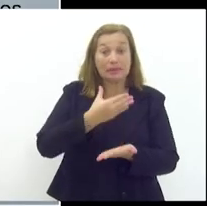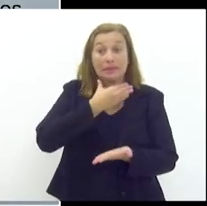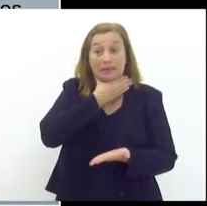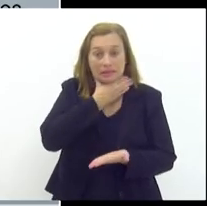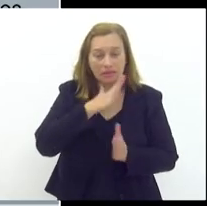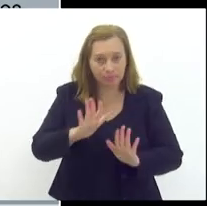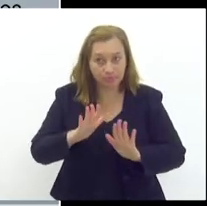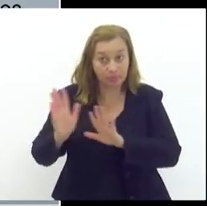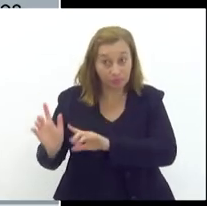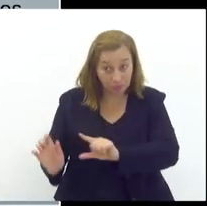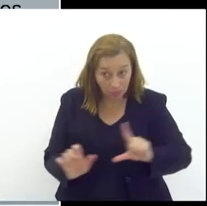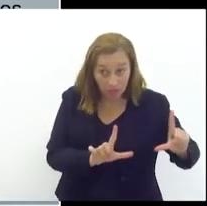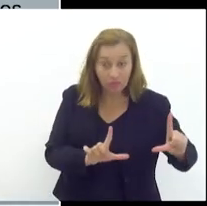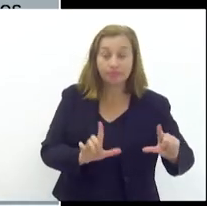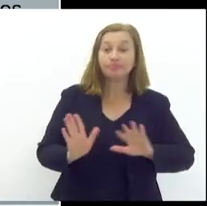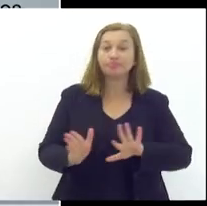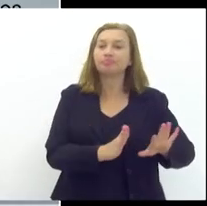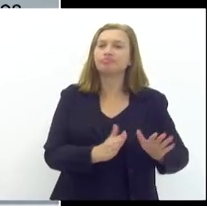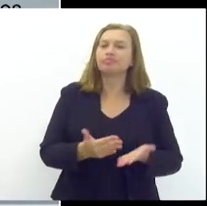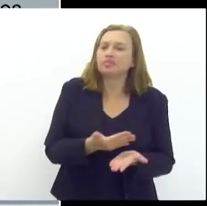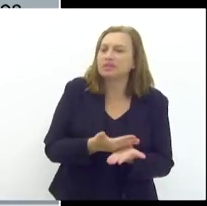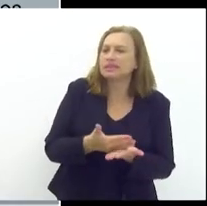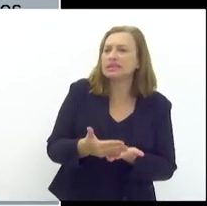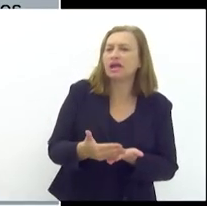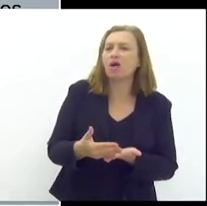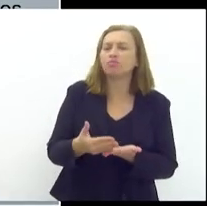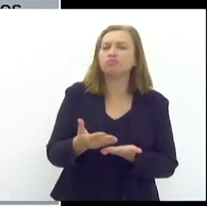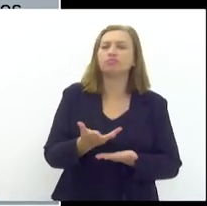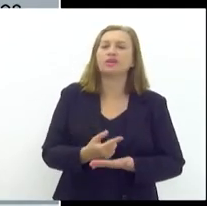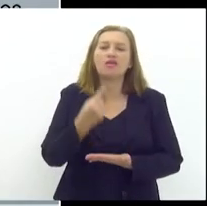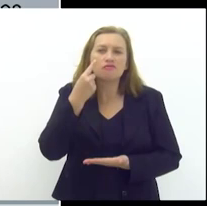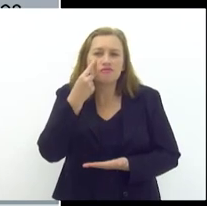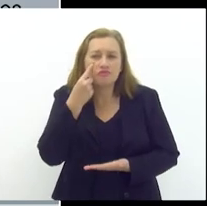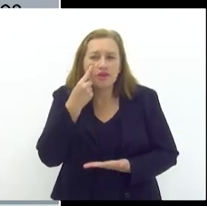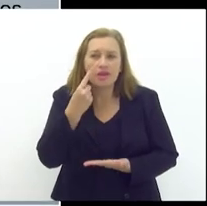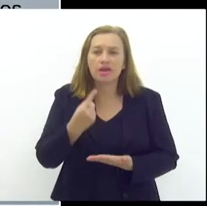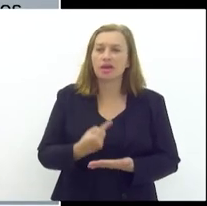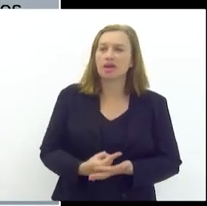bom aí vamos começar a tentar destrinchar